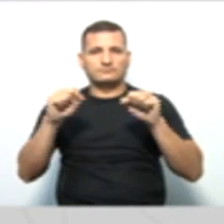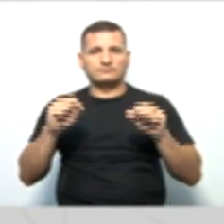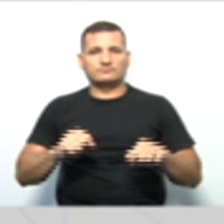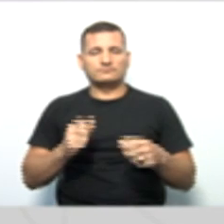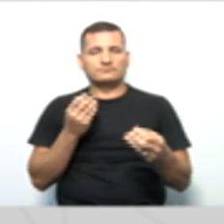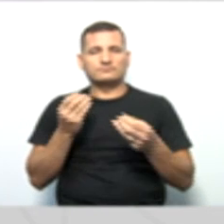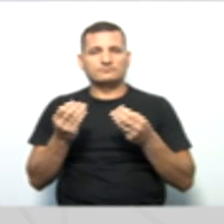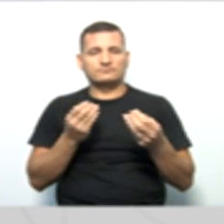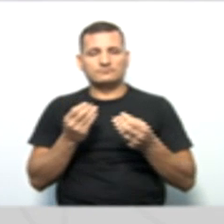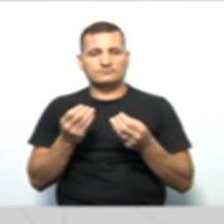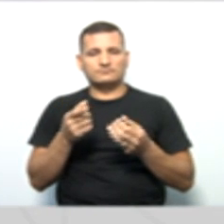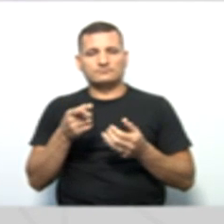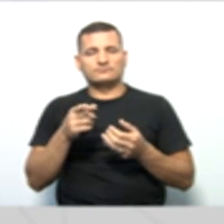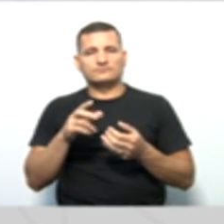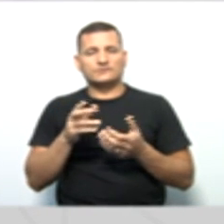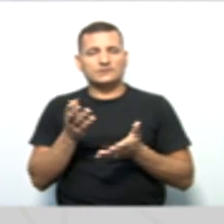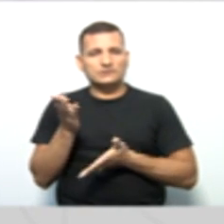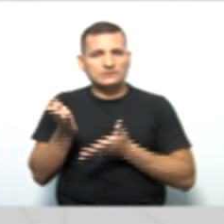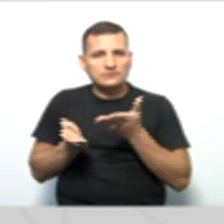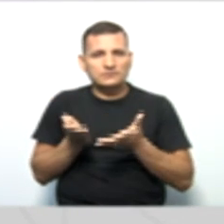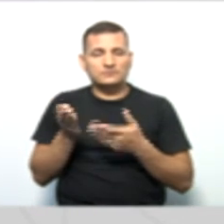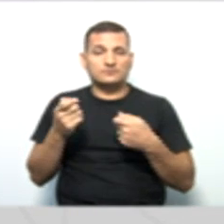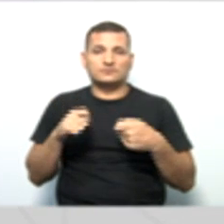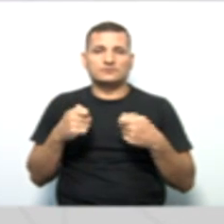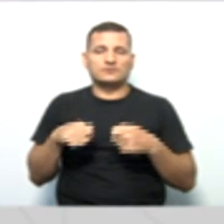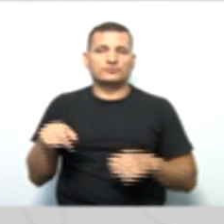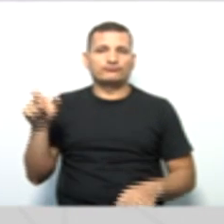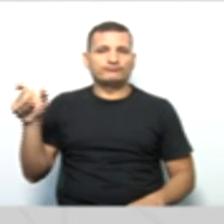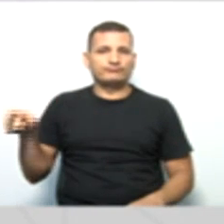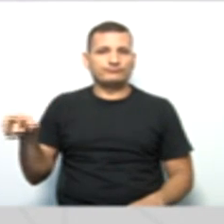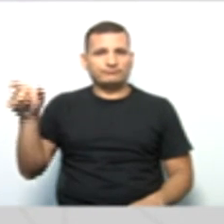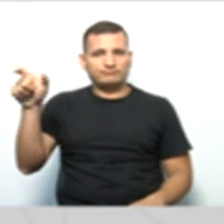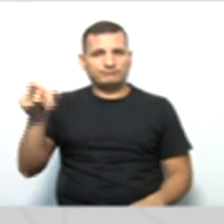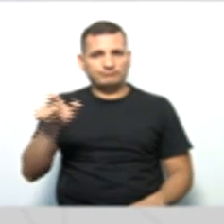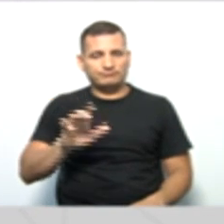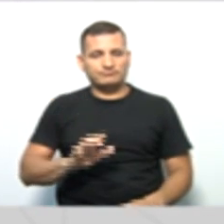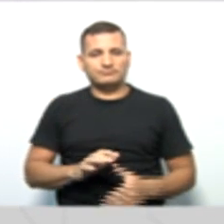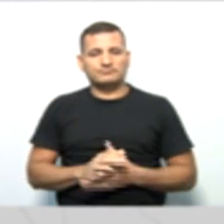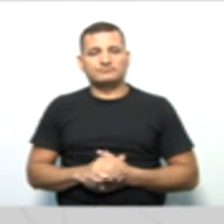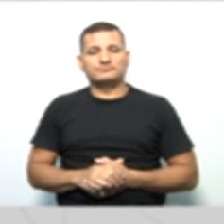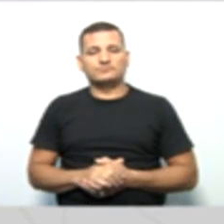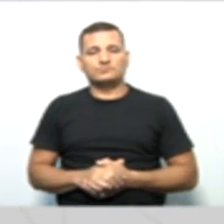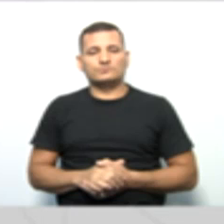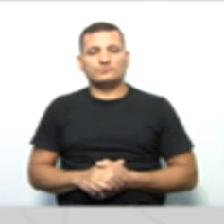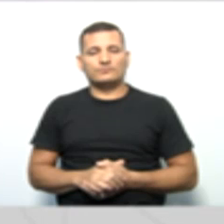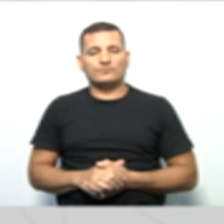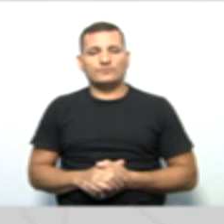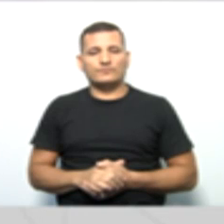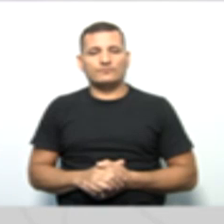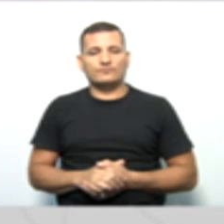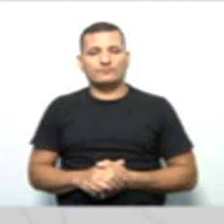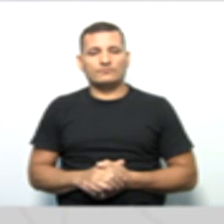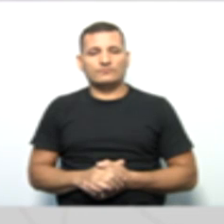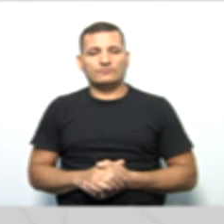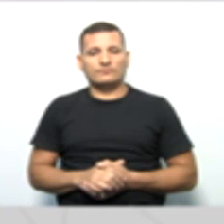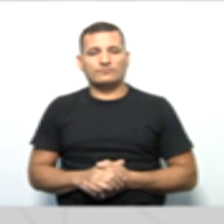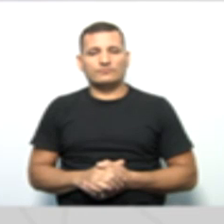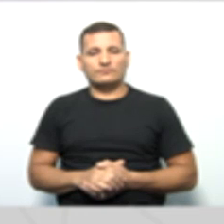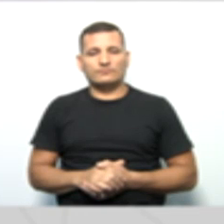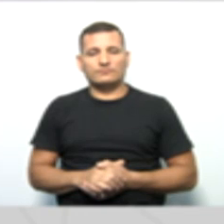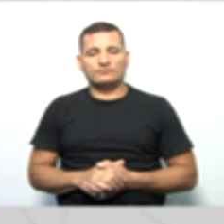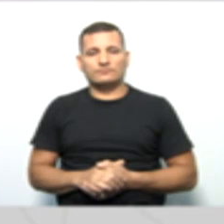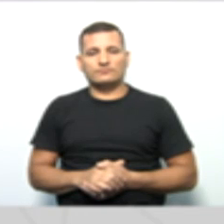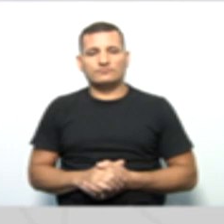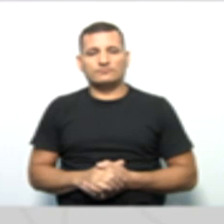esse sistema ele vai atender às necessidades do meu cliente, tá bom? Mas a definição é essa aqui, gente, anota